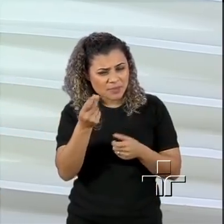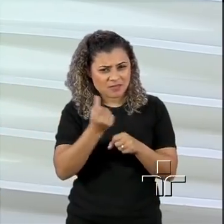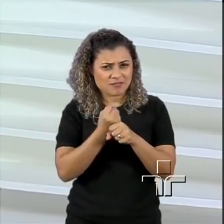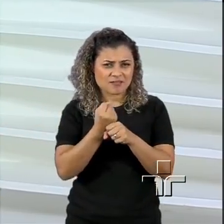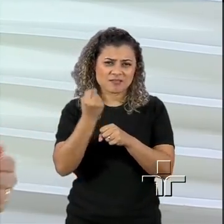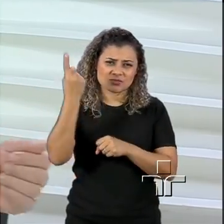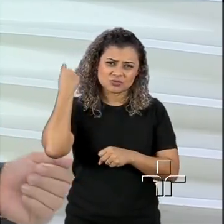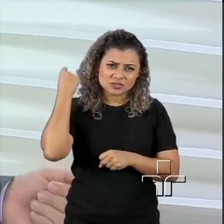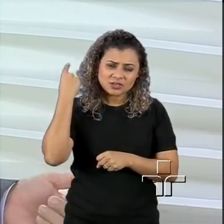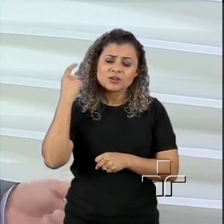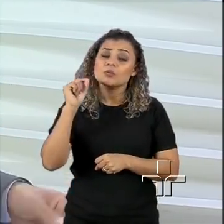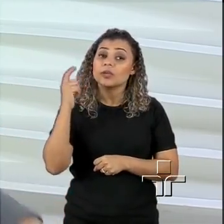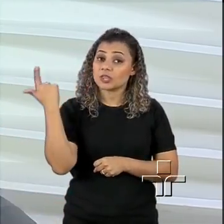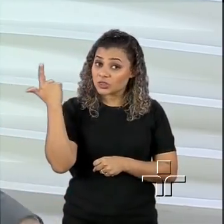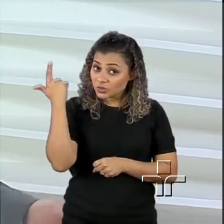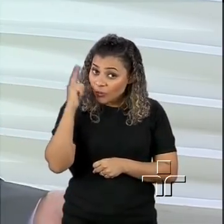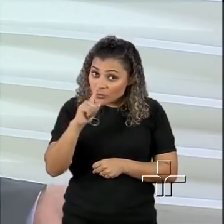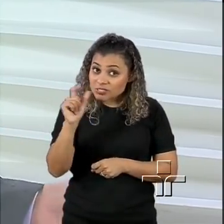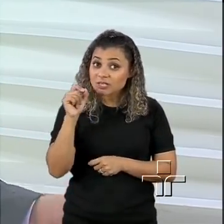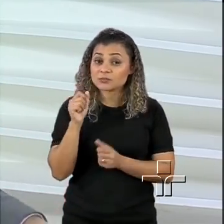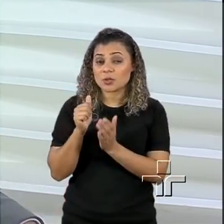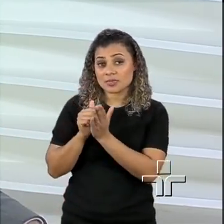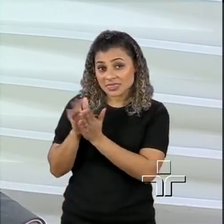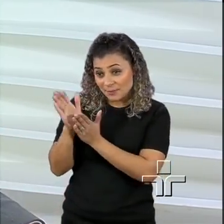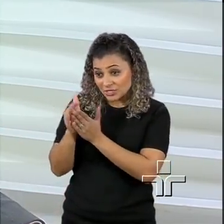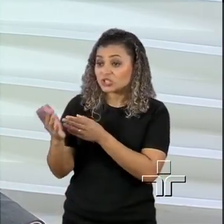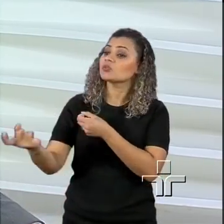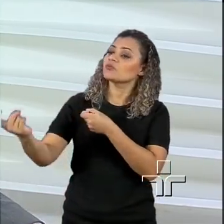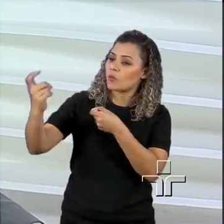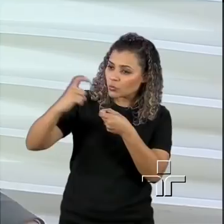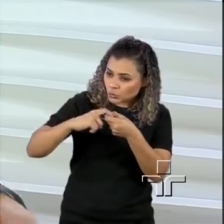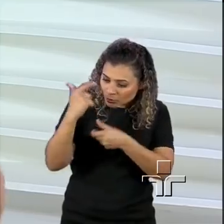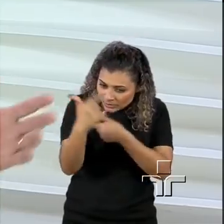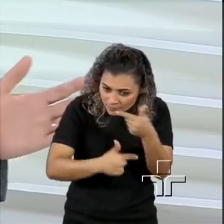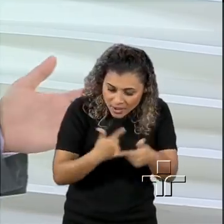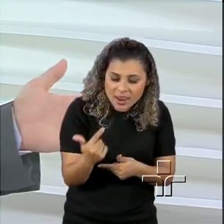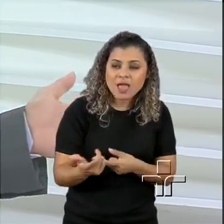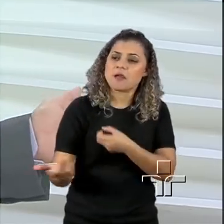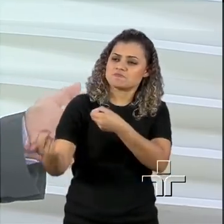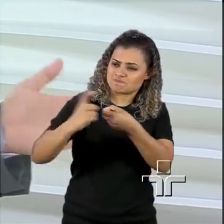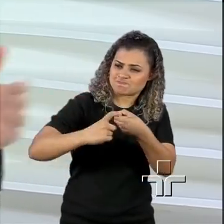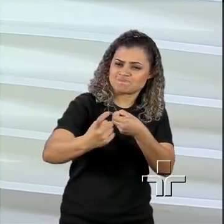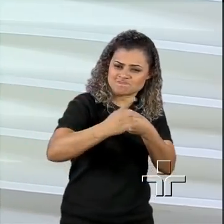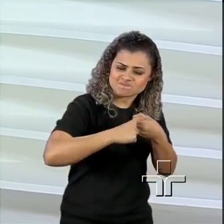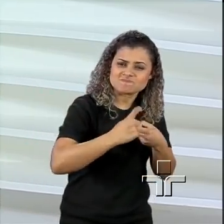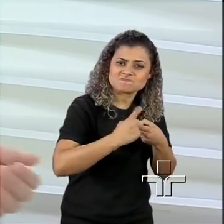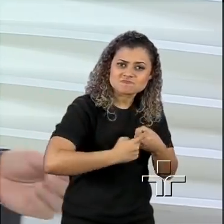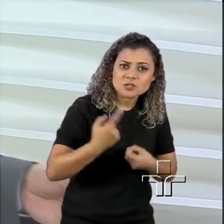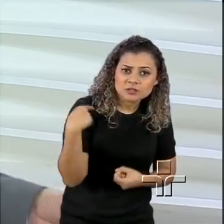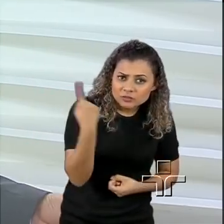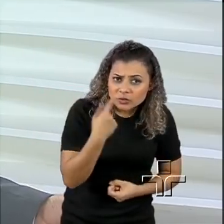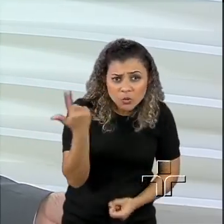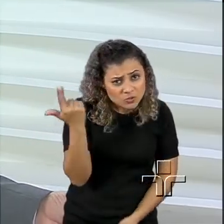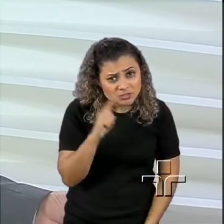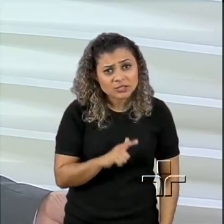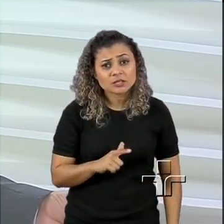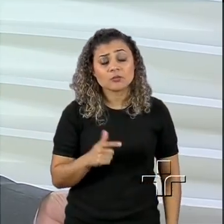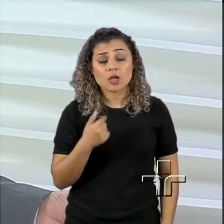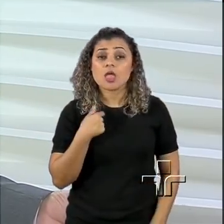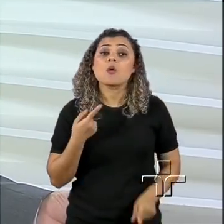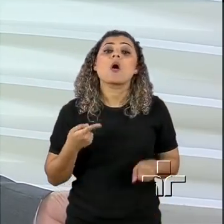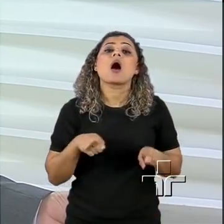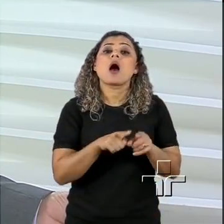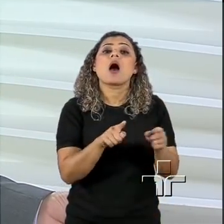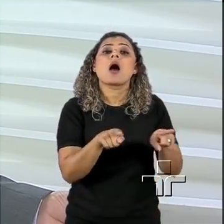o quanto nós revertemos de demissões, de demitidos que voltaram para as empresas, o quanto eu fiz acordo de garantia de